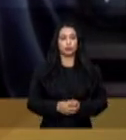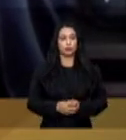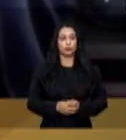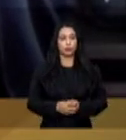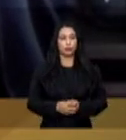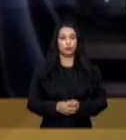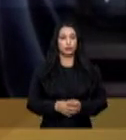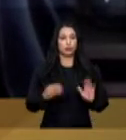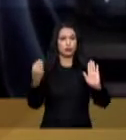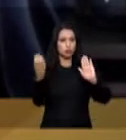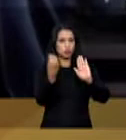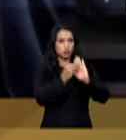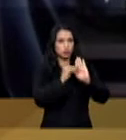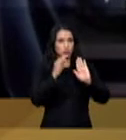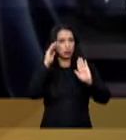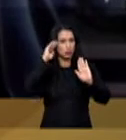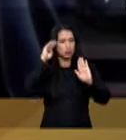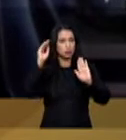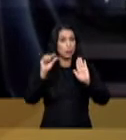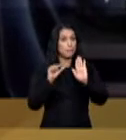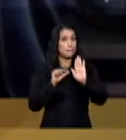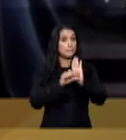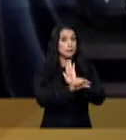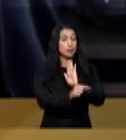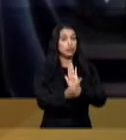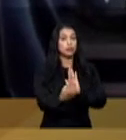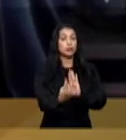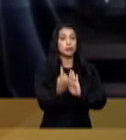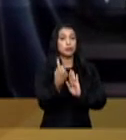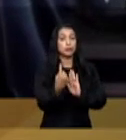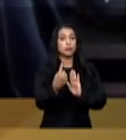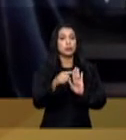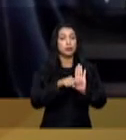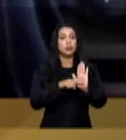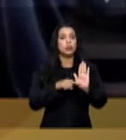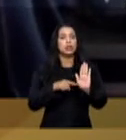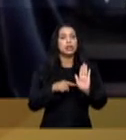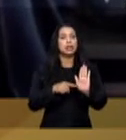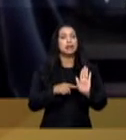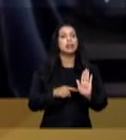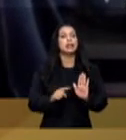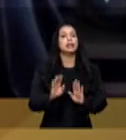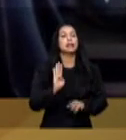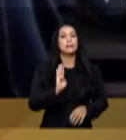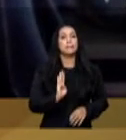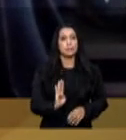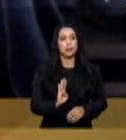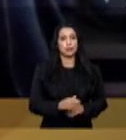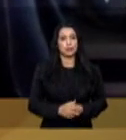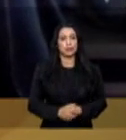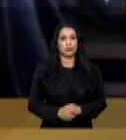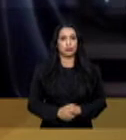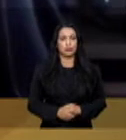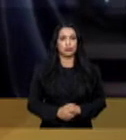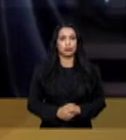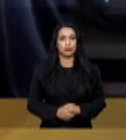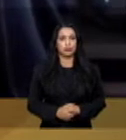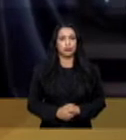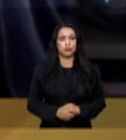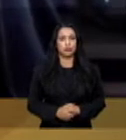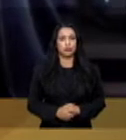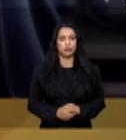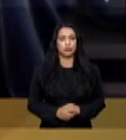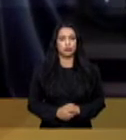o dispositivo-chave, o parágrafo primeiro, letra B, que diz: está sujeito